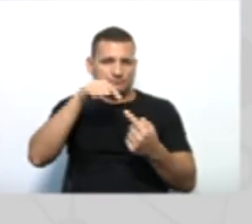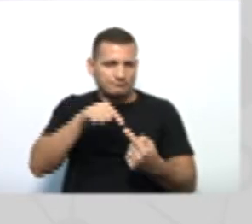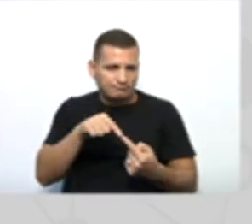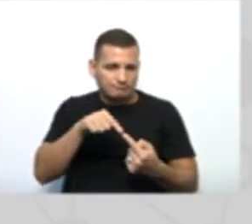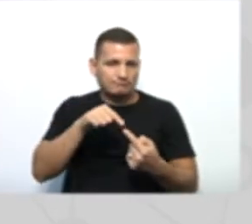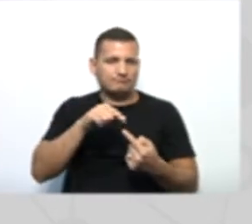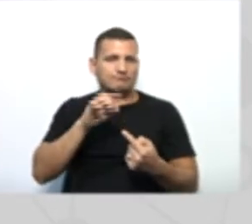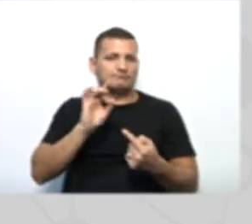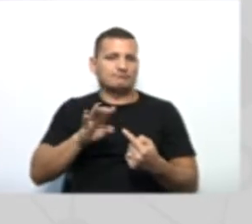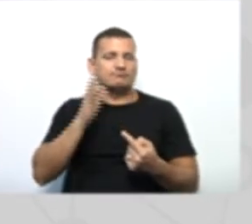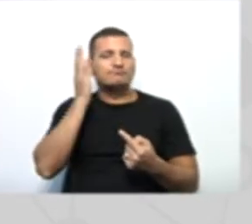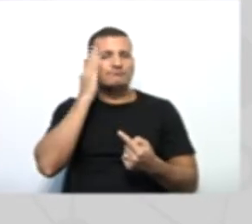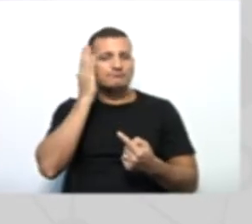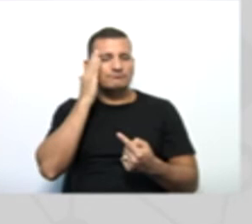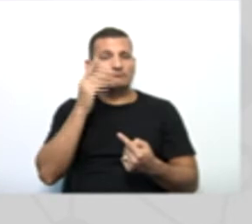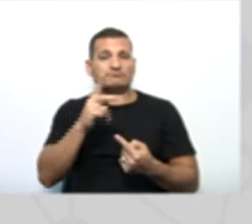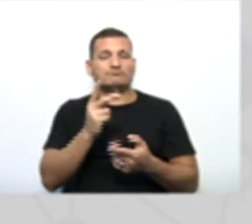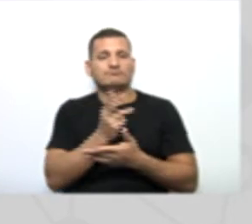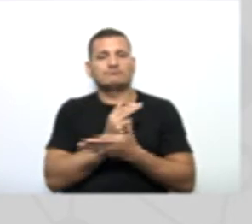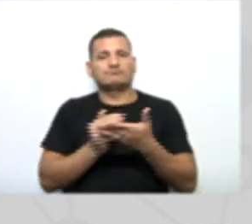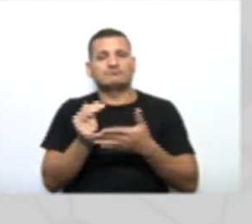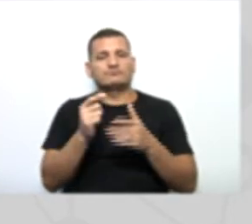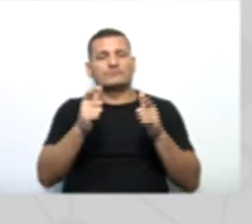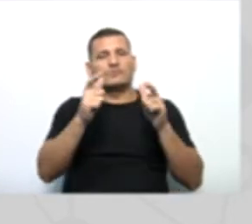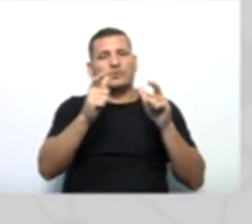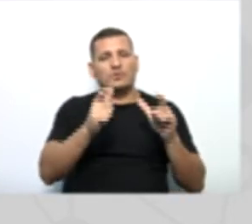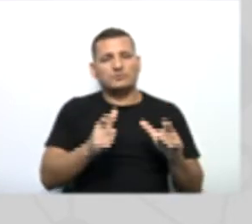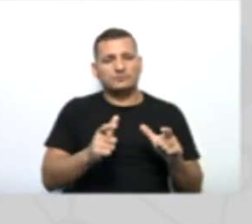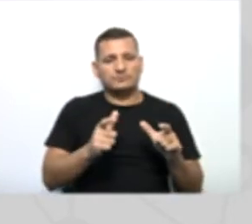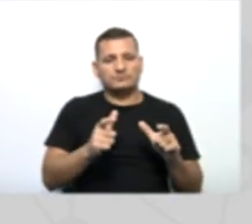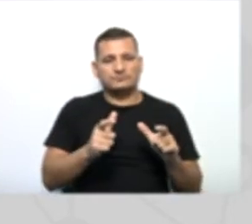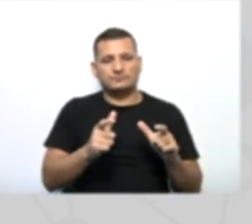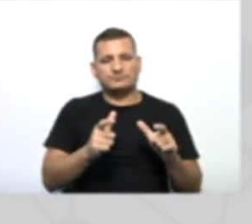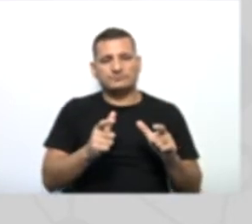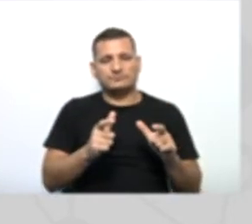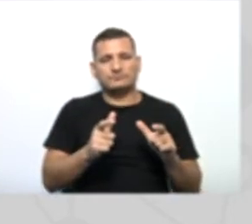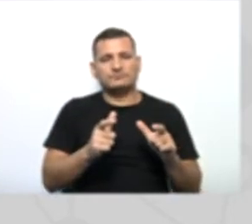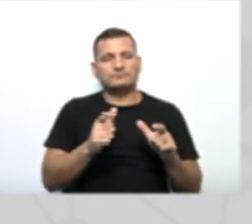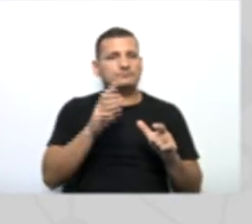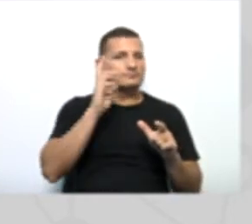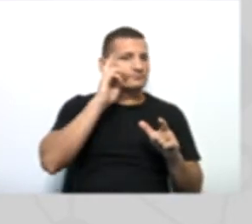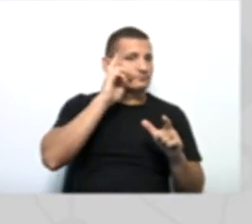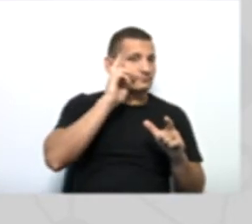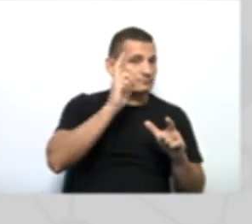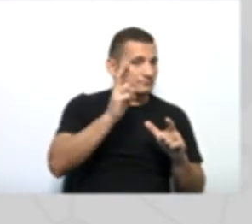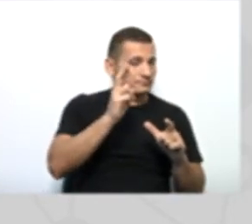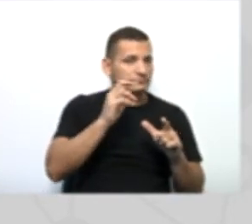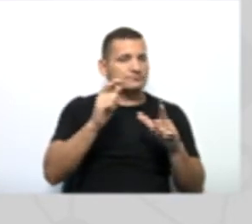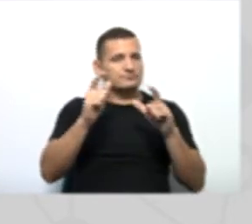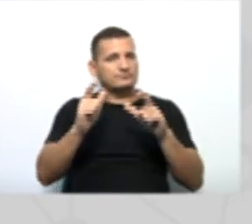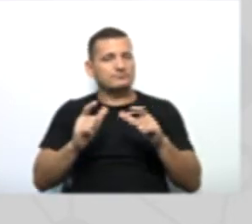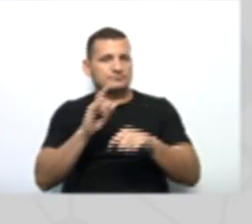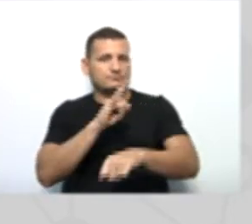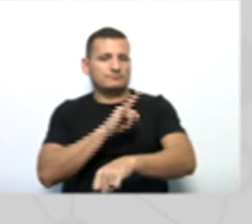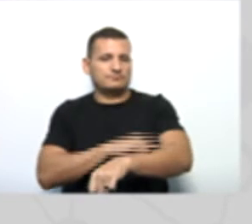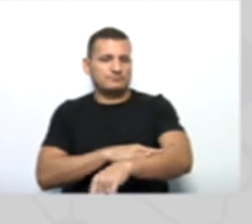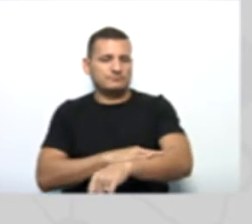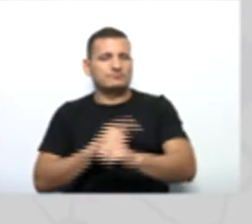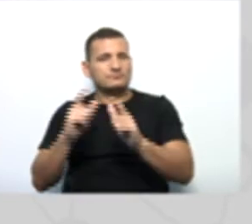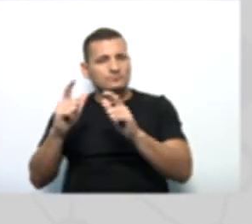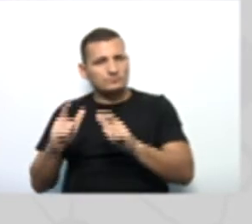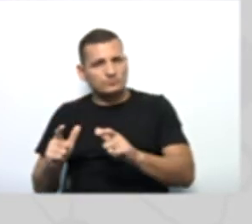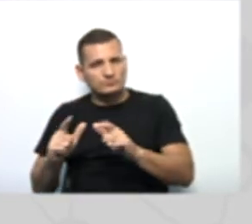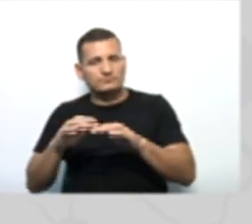objetividade, saber lá, né, no seu mapa, onde é que fica aqui, né, a diretoria, onde é que fica banheiro,